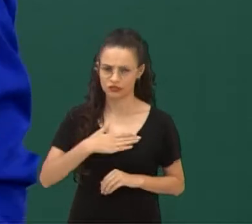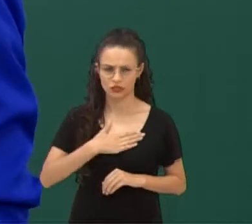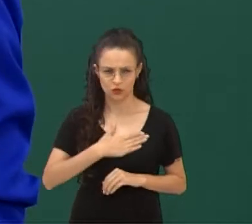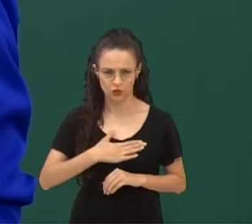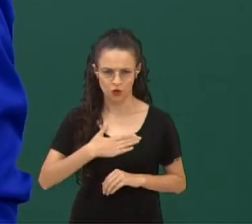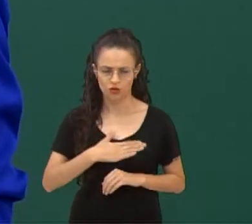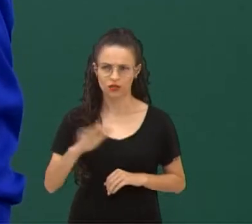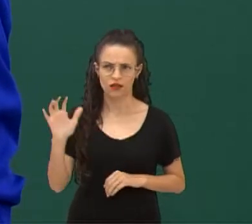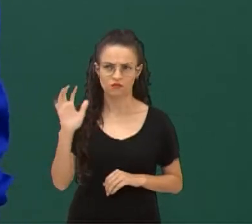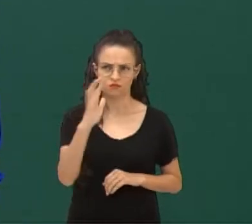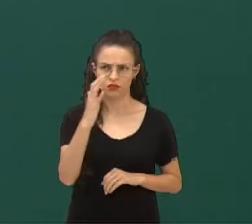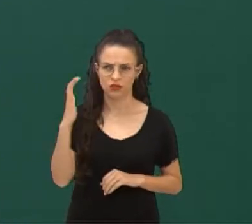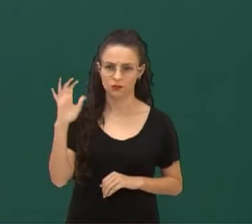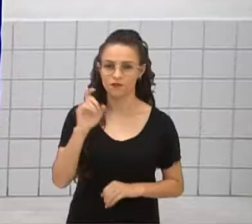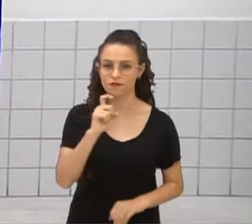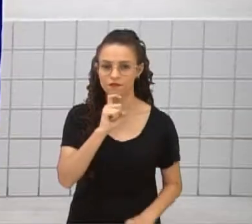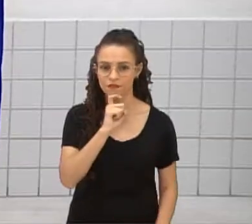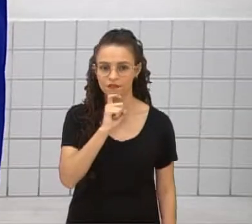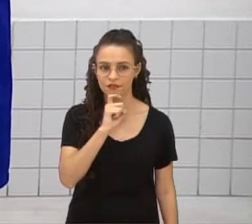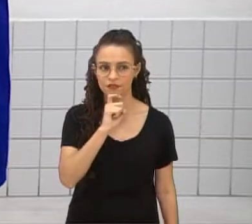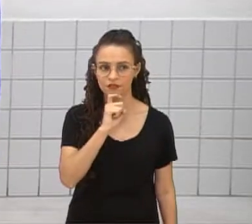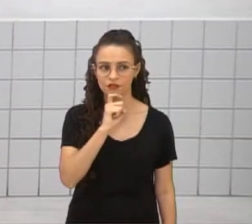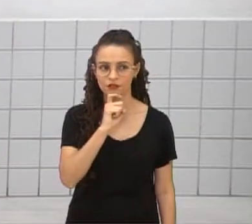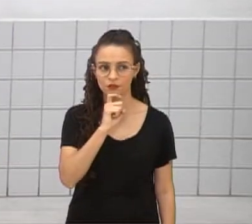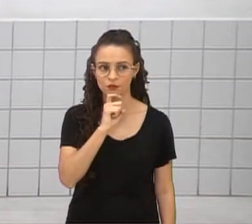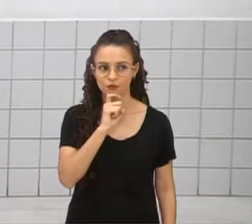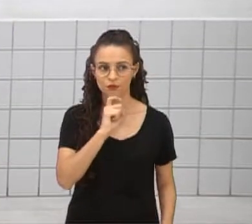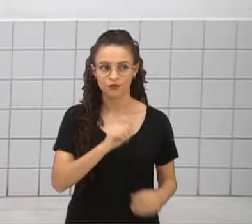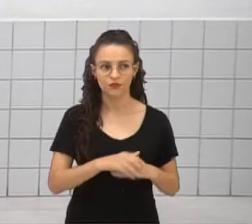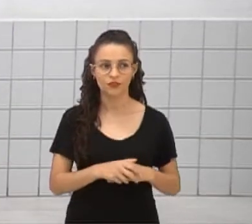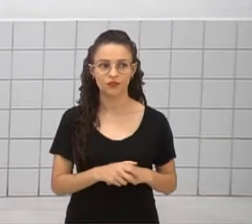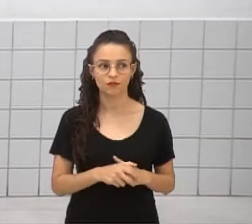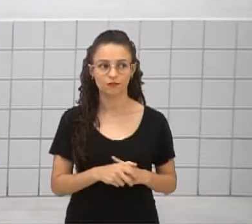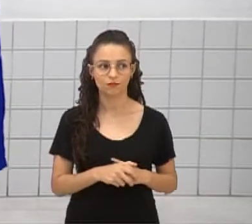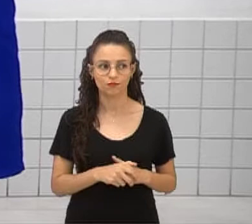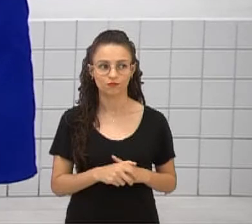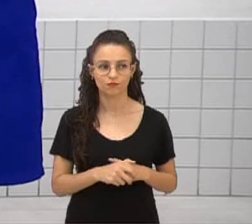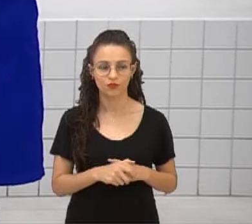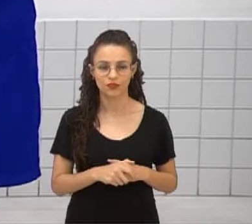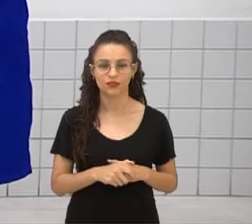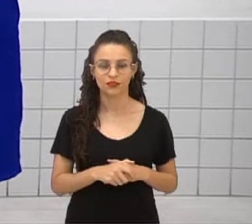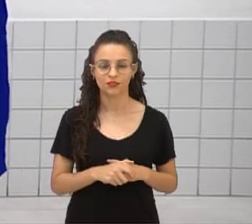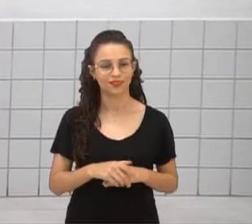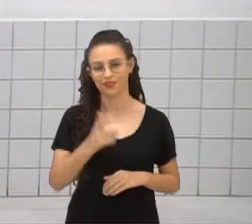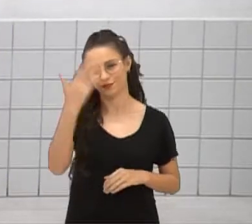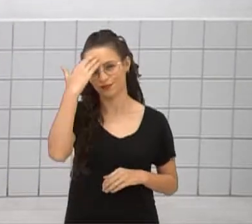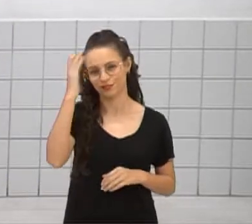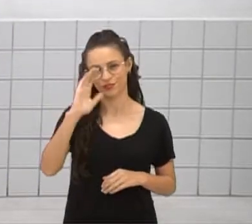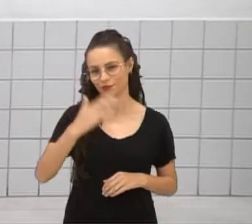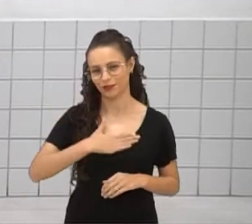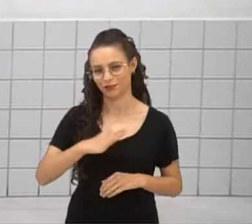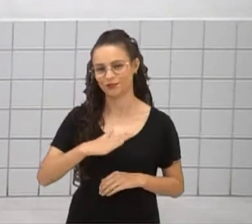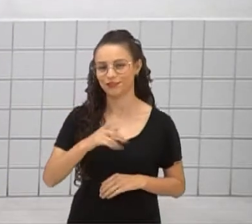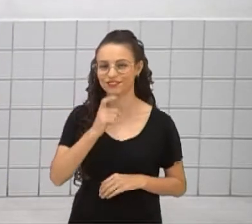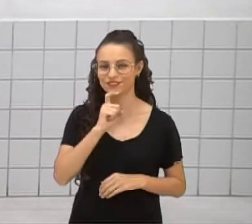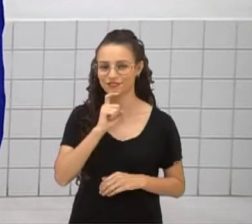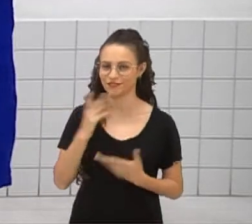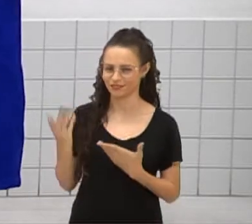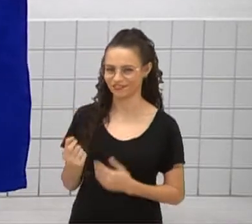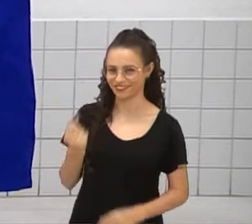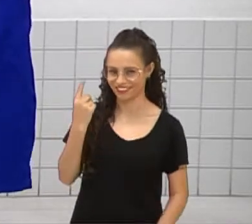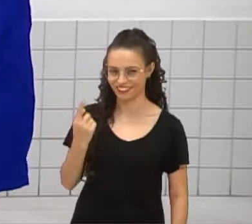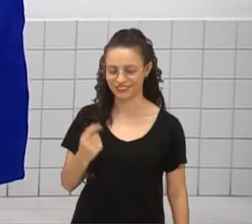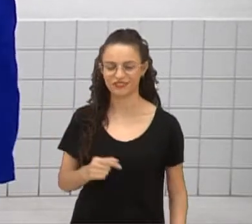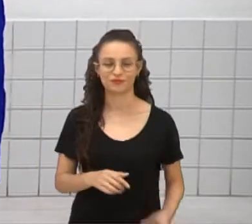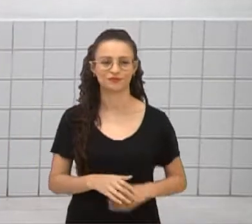gosta do clima frio da perguntar o frio não vai ser tipo uma Curitibana que não gosta de frio da gente chegar